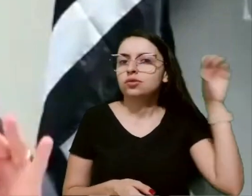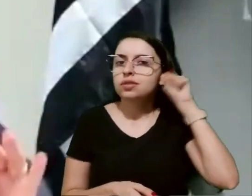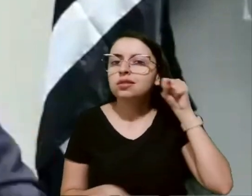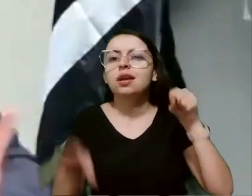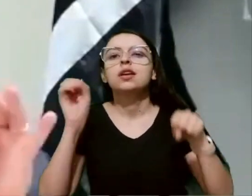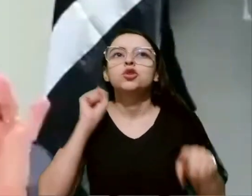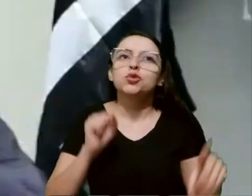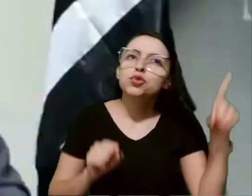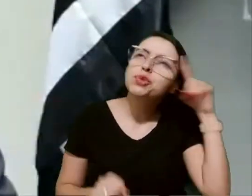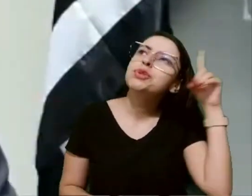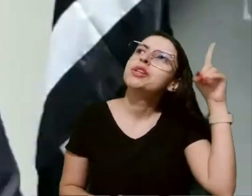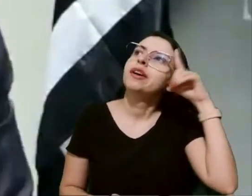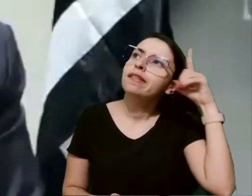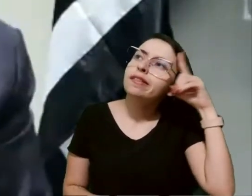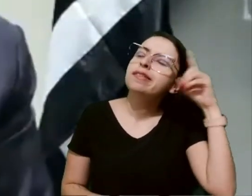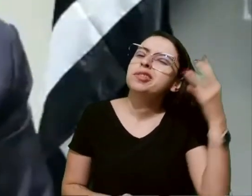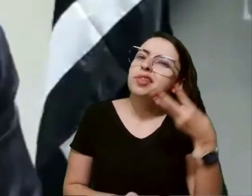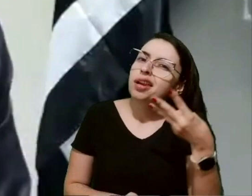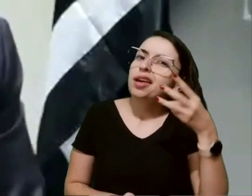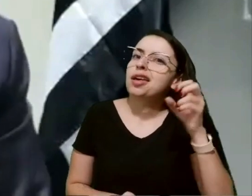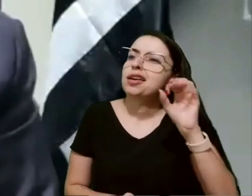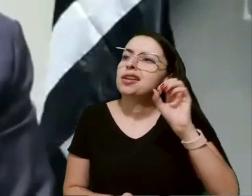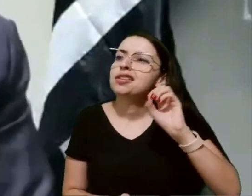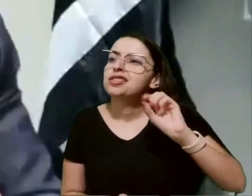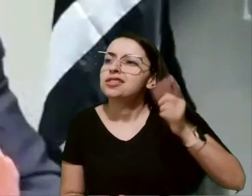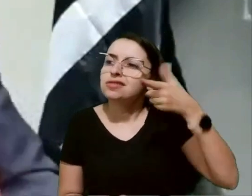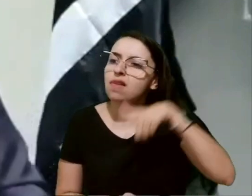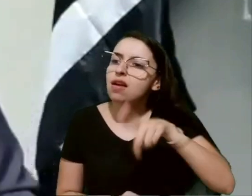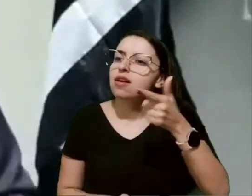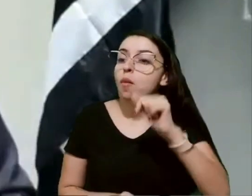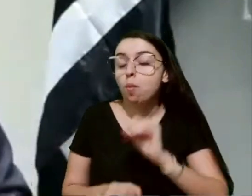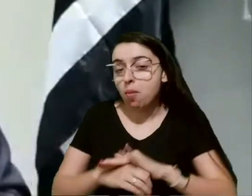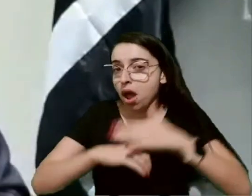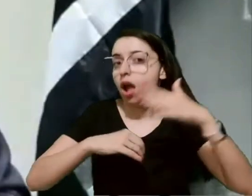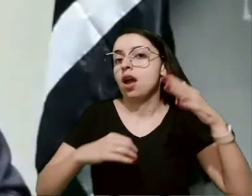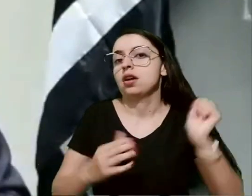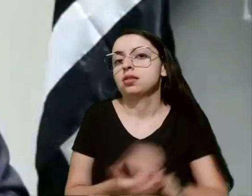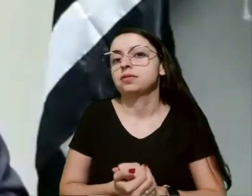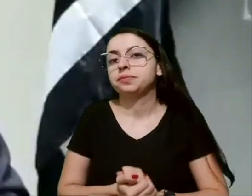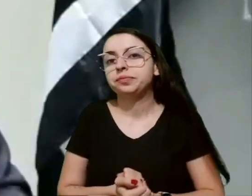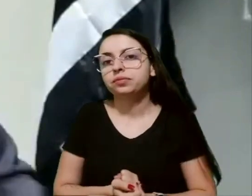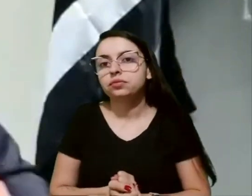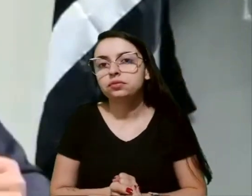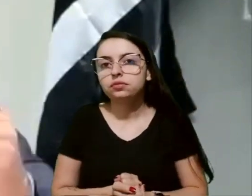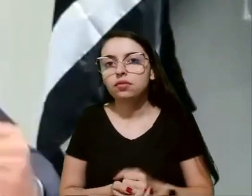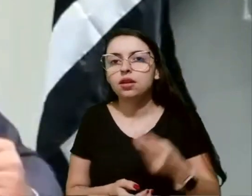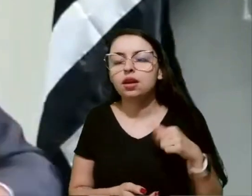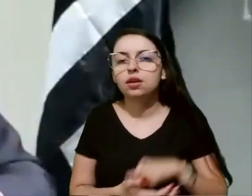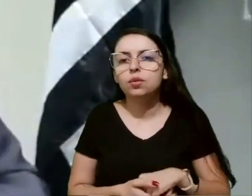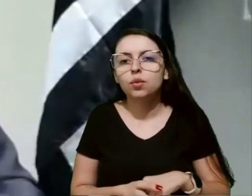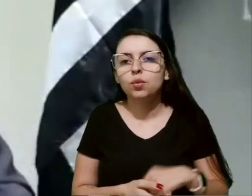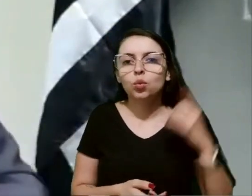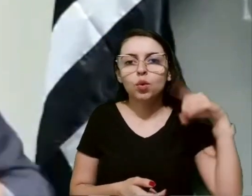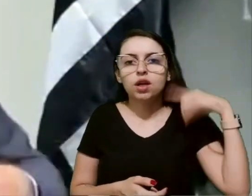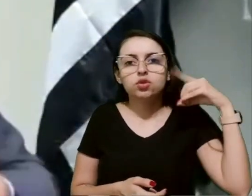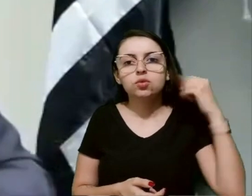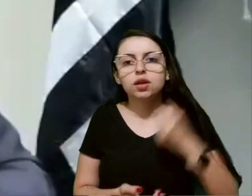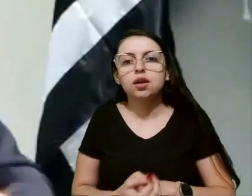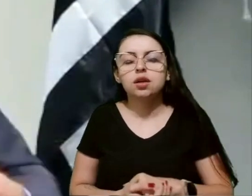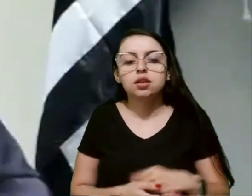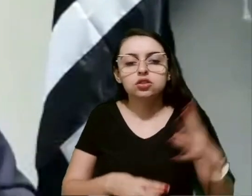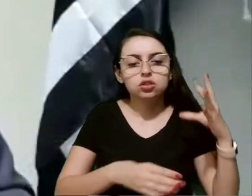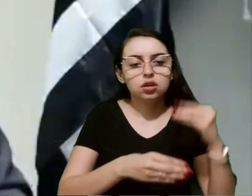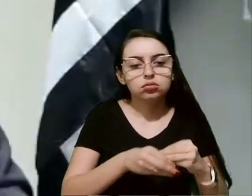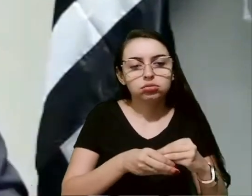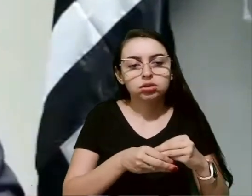os dias, umas 3 vezes, pelo menos, né, ou mais. E, e aí os advogados fazem a conta de